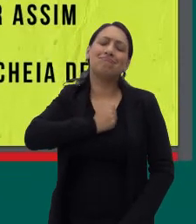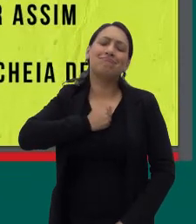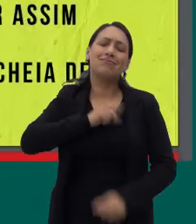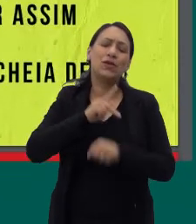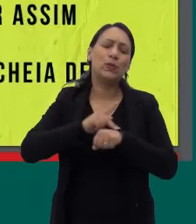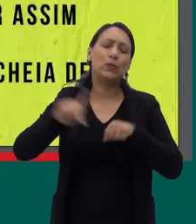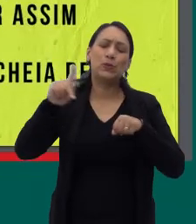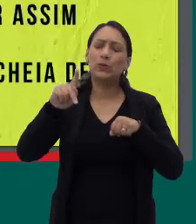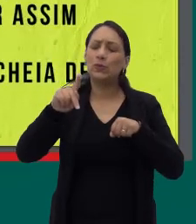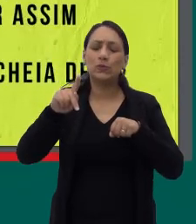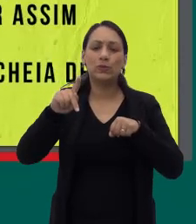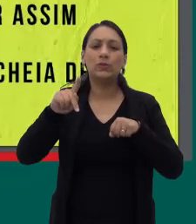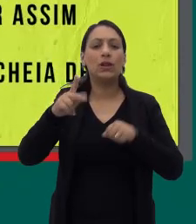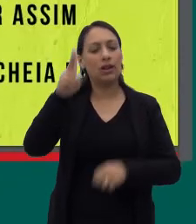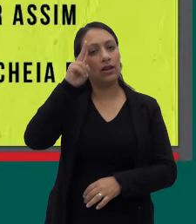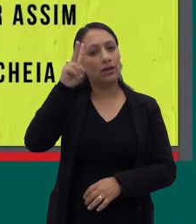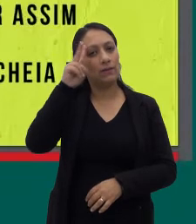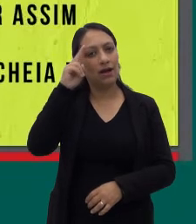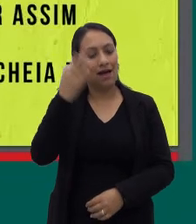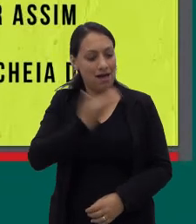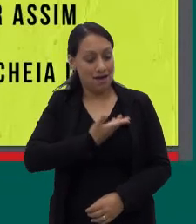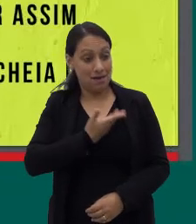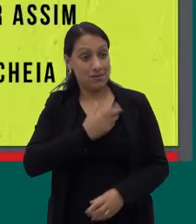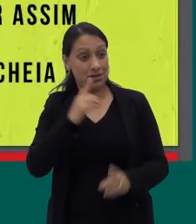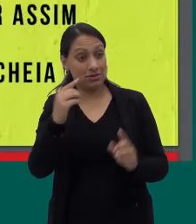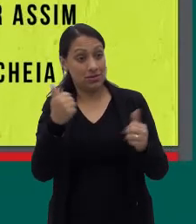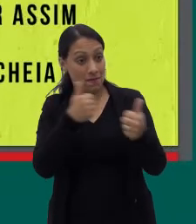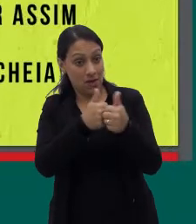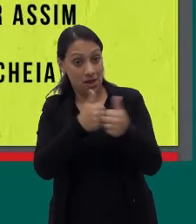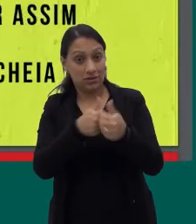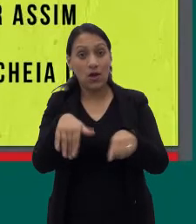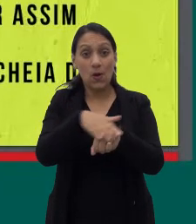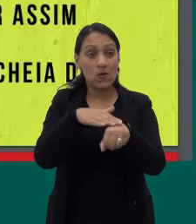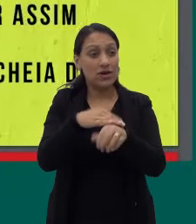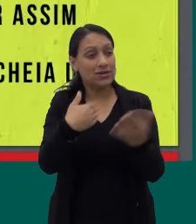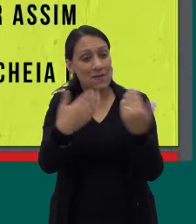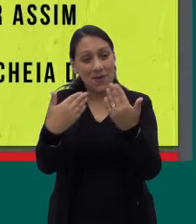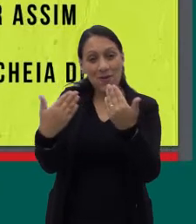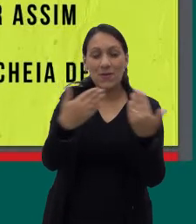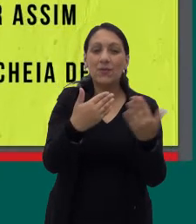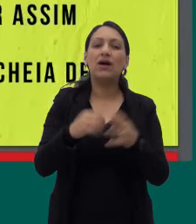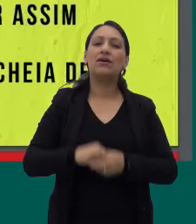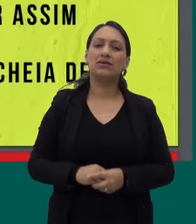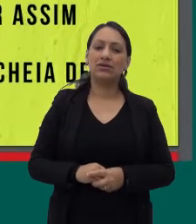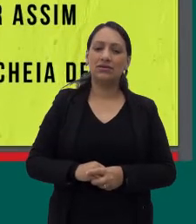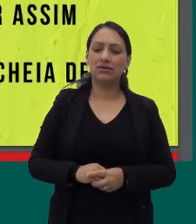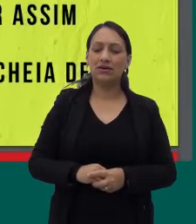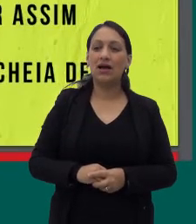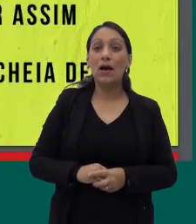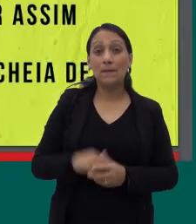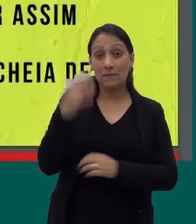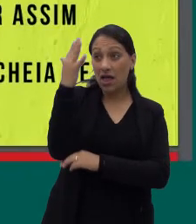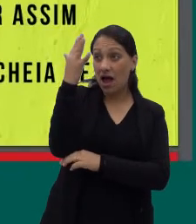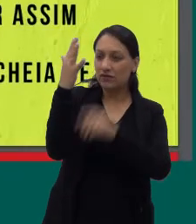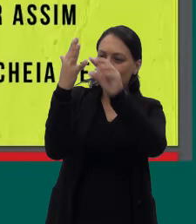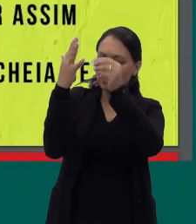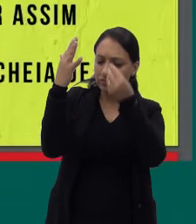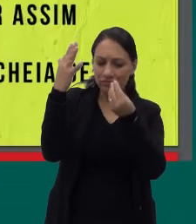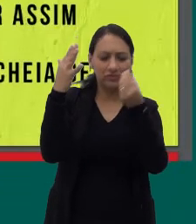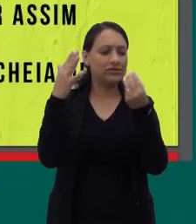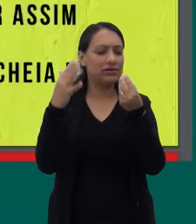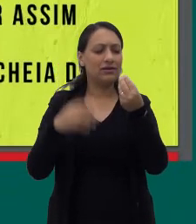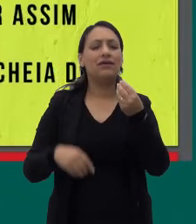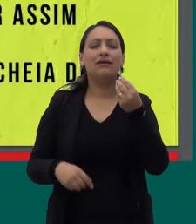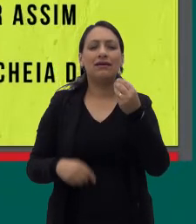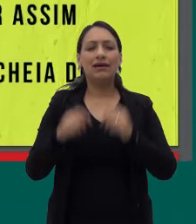pureza. Lembrar dos amigos que estão próximos e das conversas com eles. Tirar uma folha da árvore, ir mastigando,